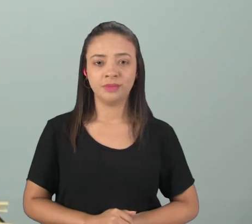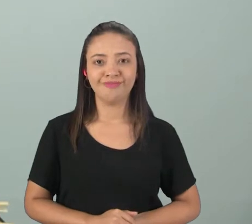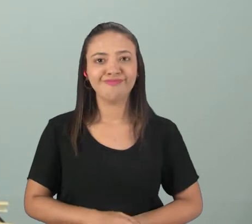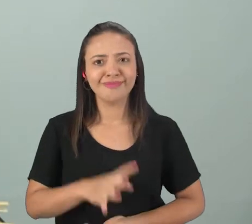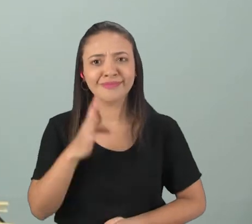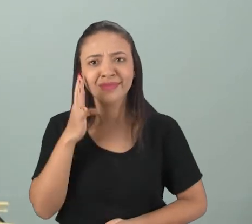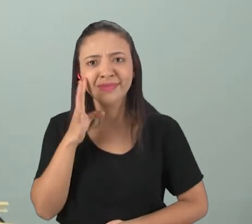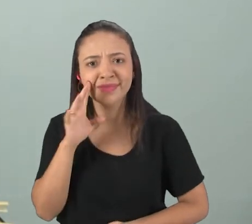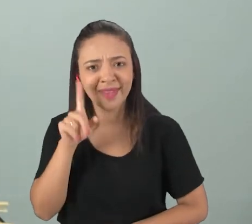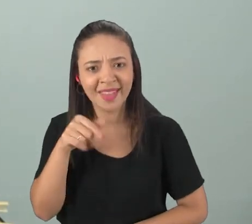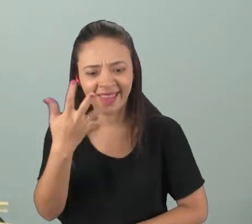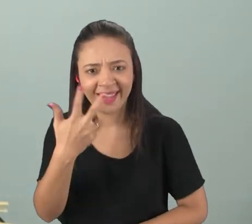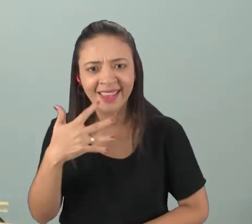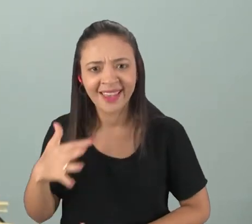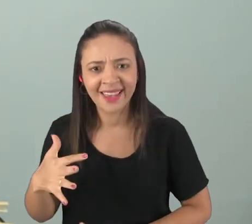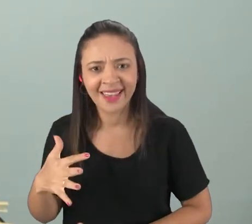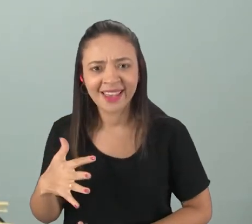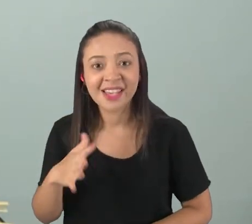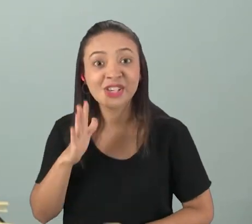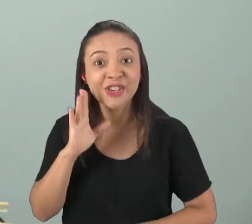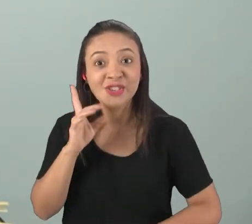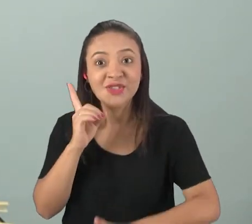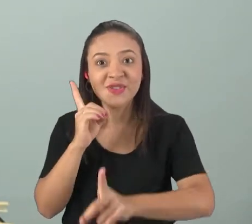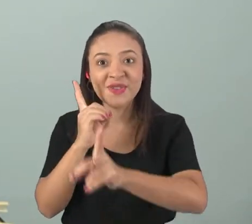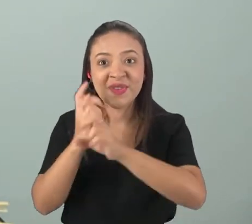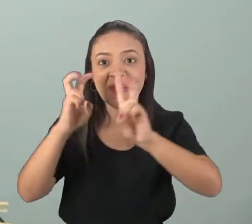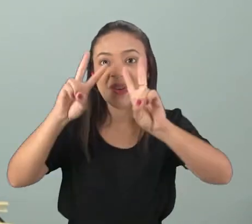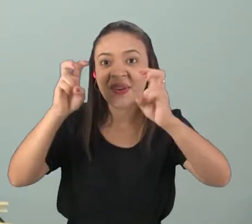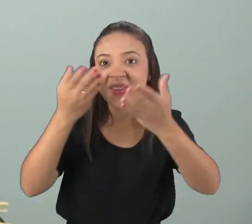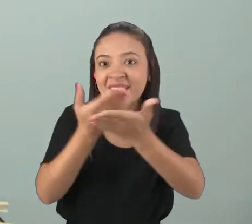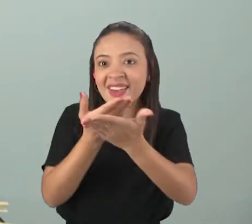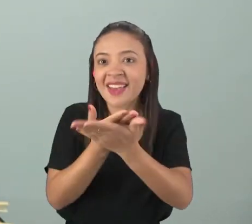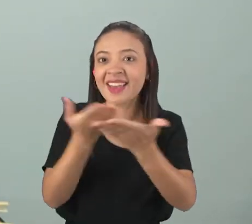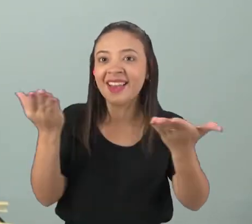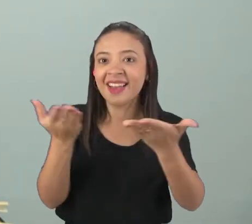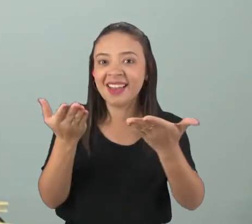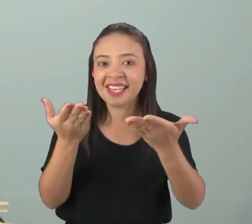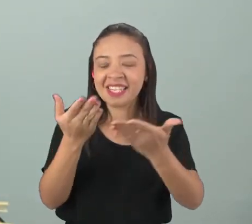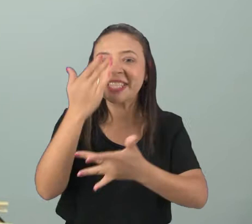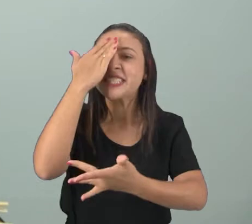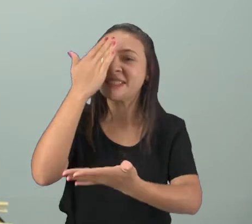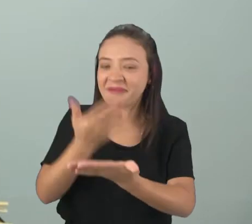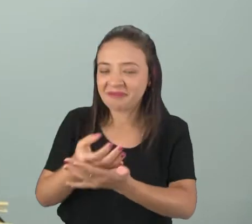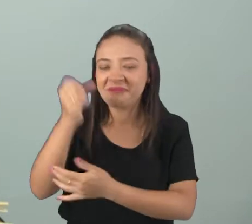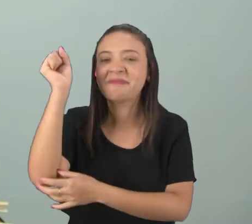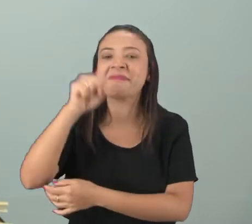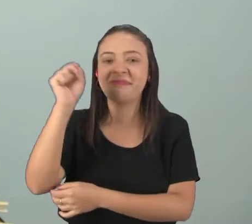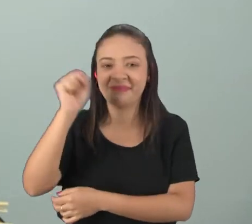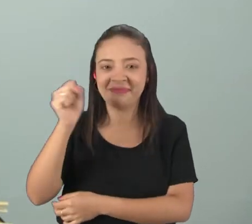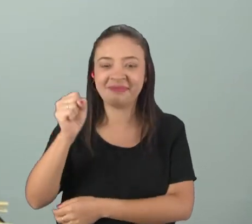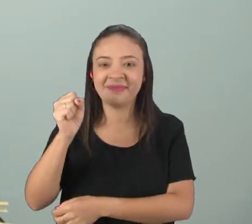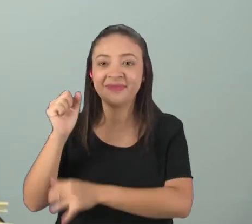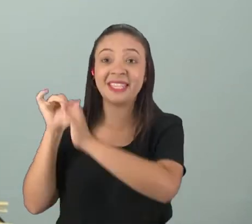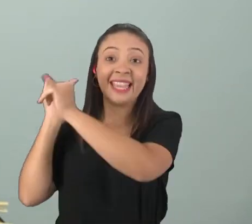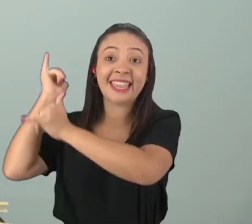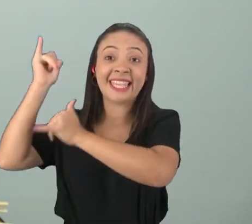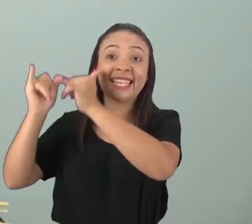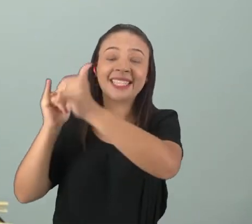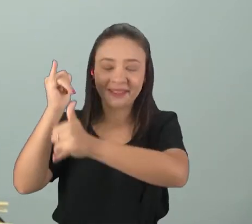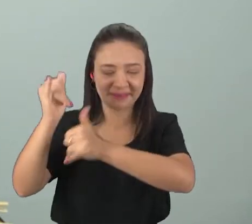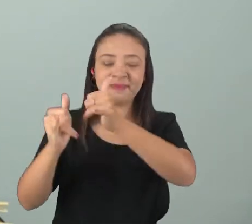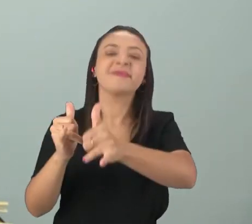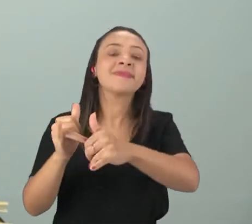Bem legal, né, crianças? E aí, já descobriu o tema da nossa aula? Tenho certeza que você falou lendas,